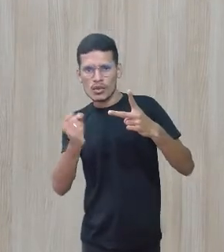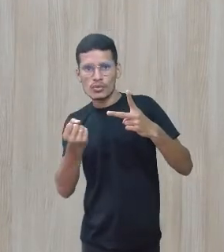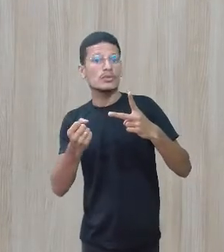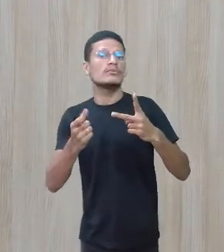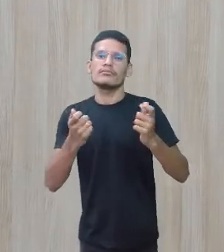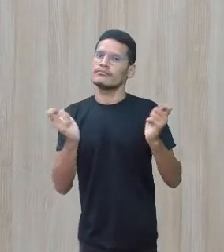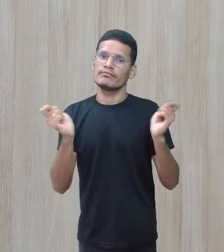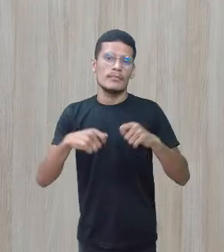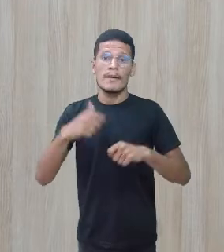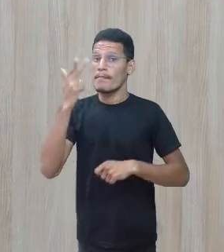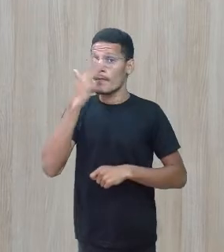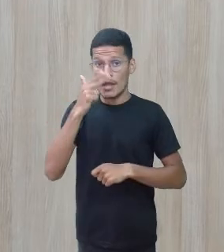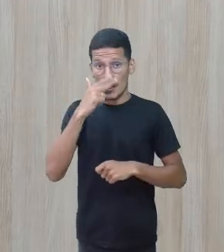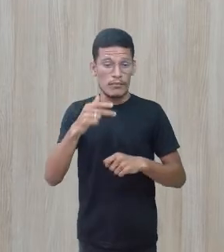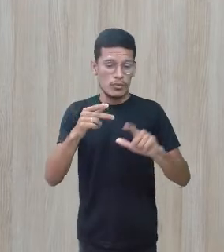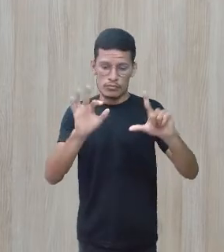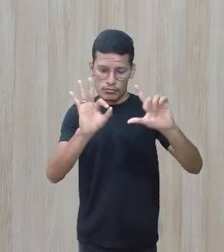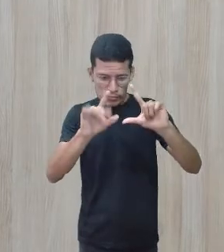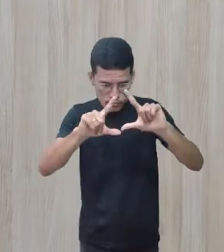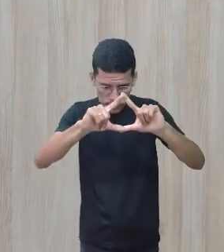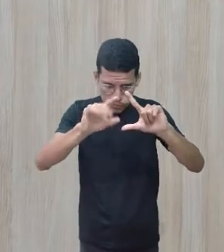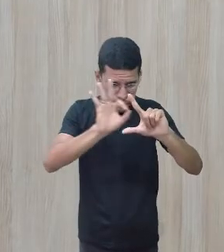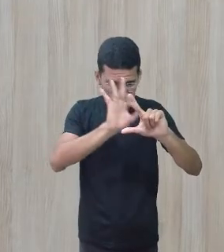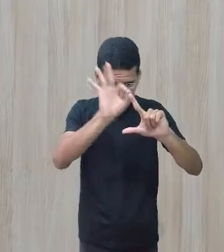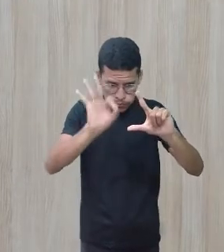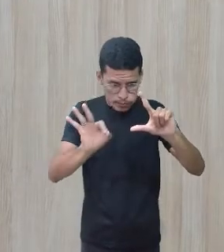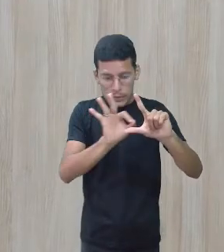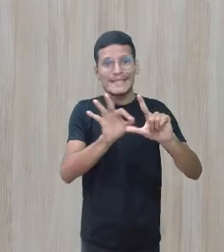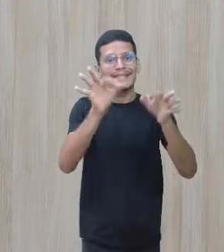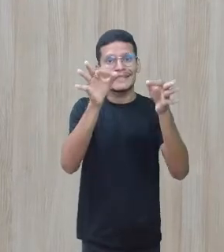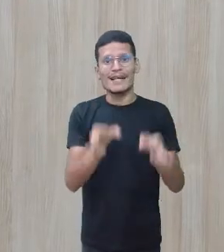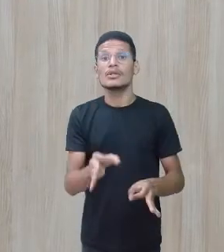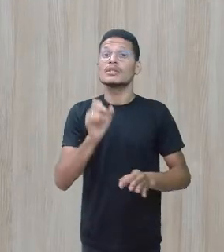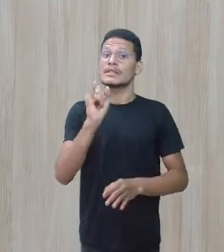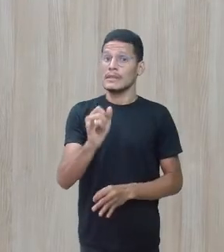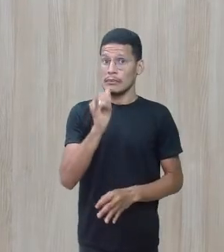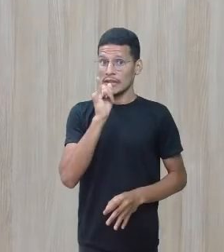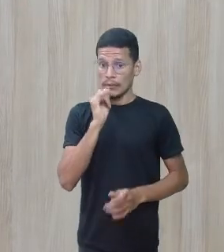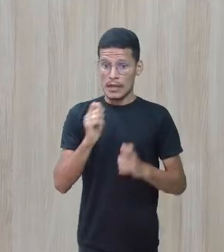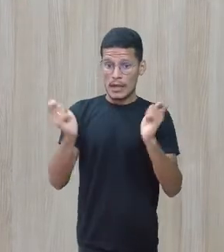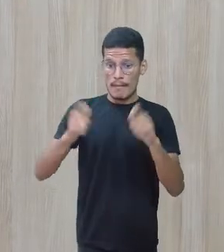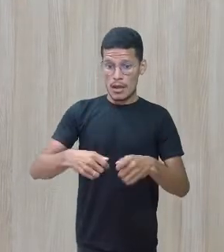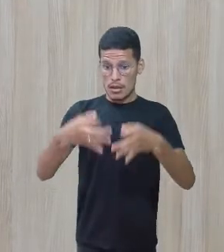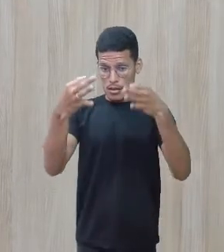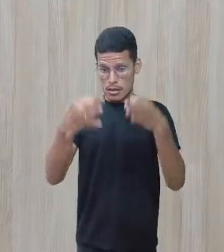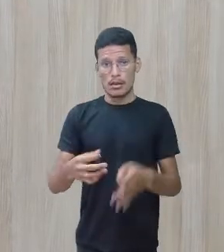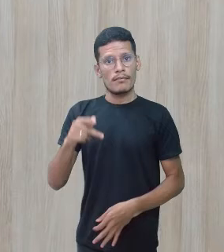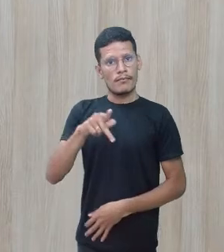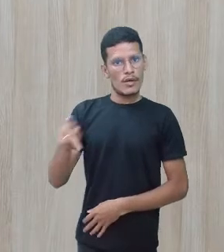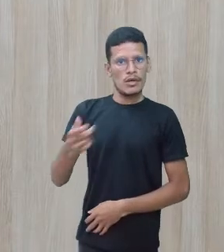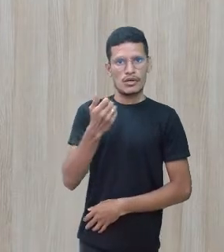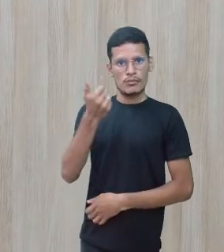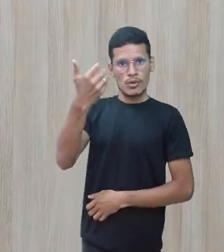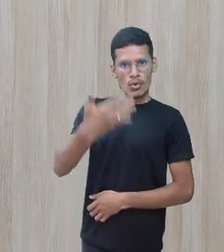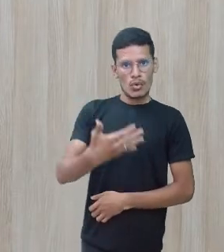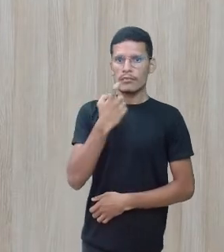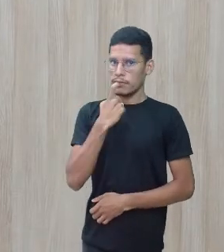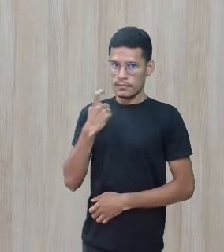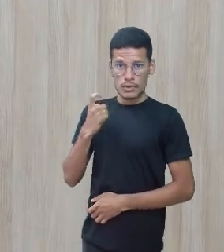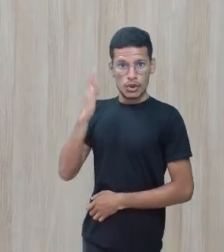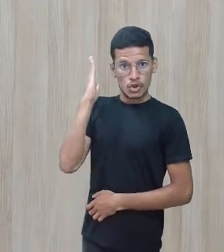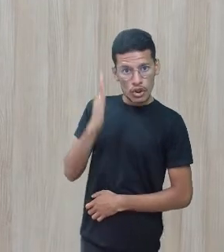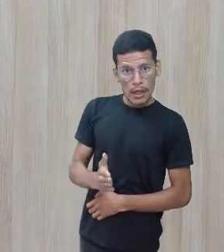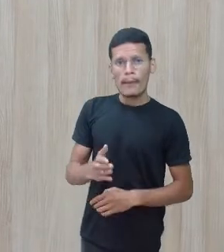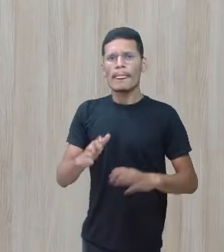mesmos ângulos. Então, vamos lá. Se a relação proporcional vai acontecer de maneira correta, como o professor Pedro falou, além de relacionar